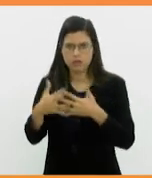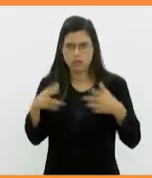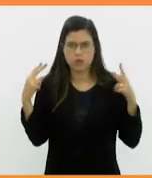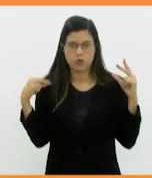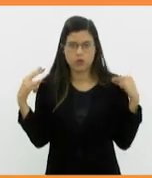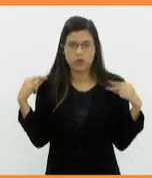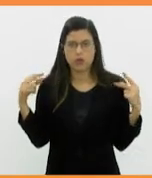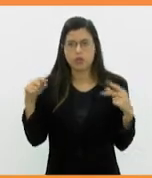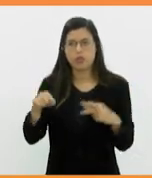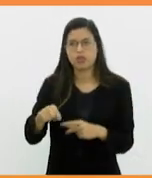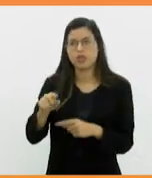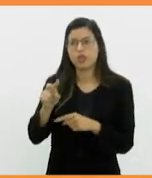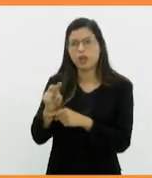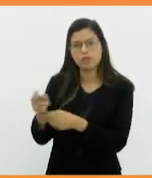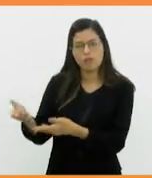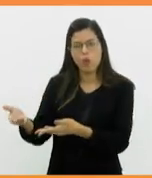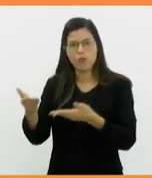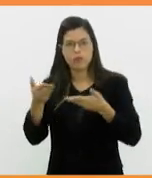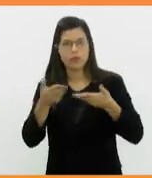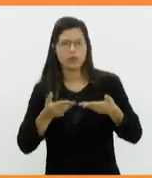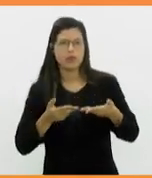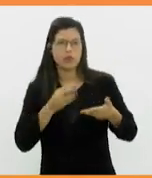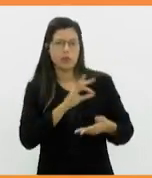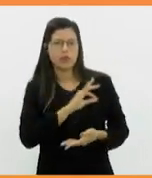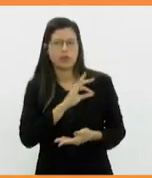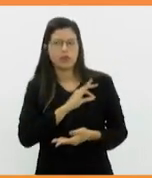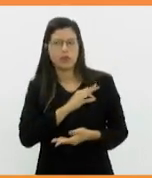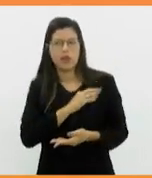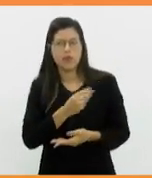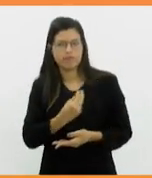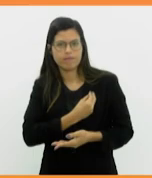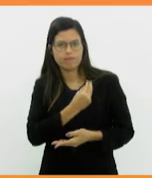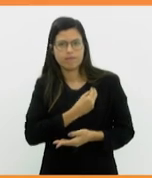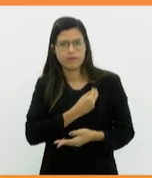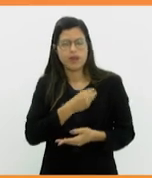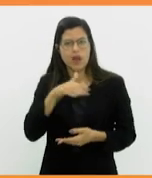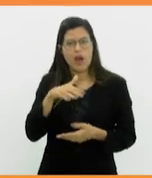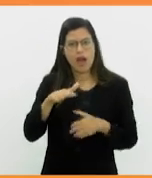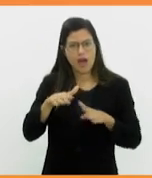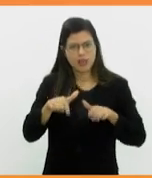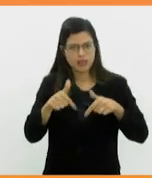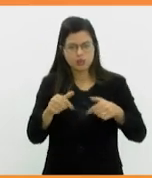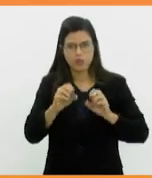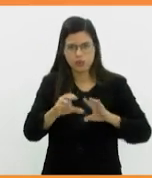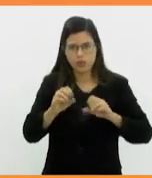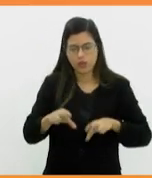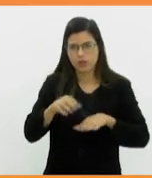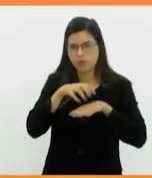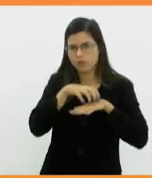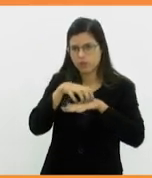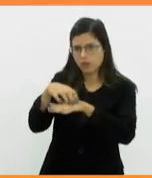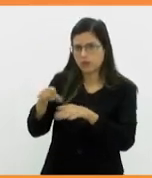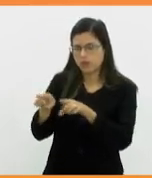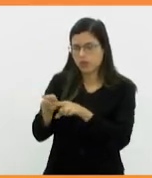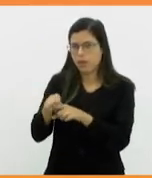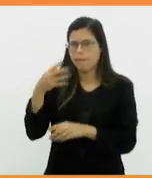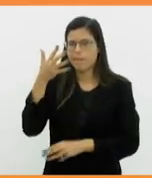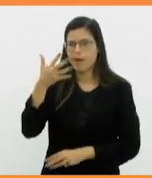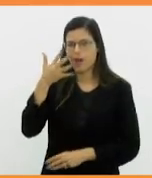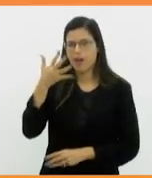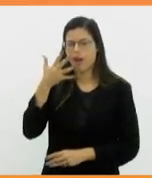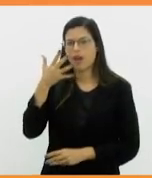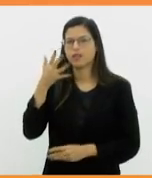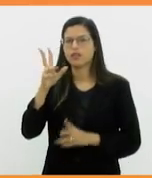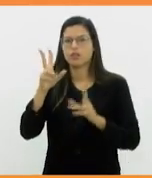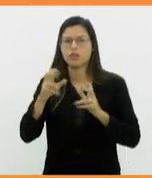veículos fiscalizados são convidados pelos policiais a participarem de ações de educação para o trânsito, através de pequenas palestras sobre direção